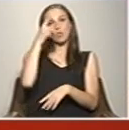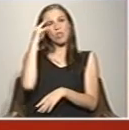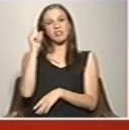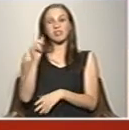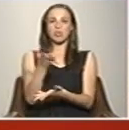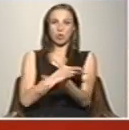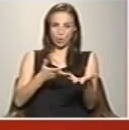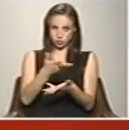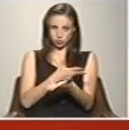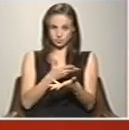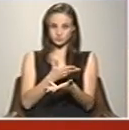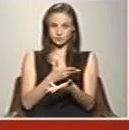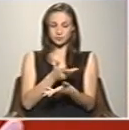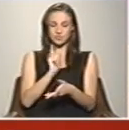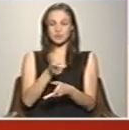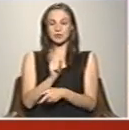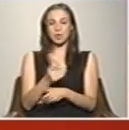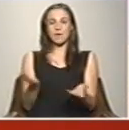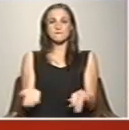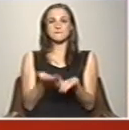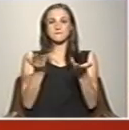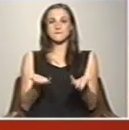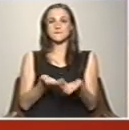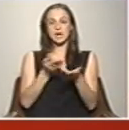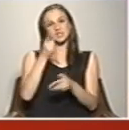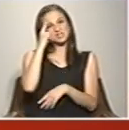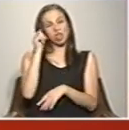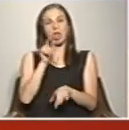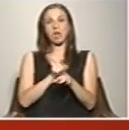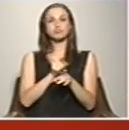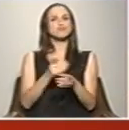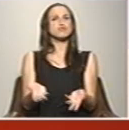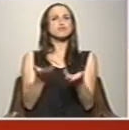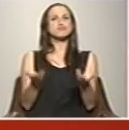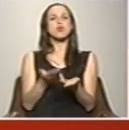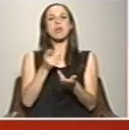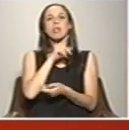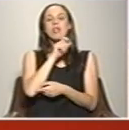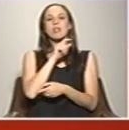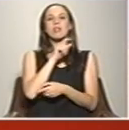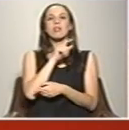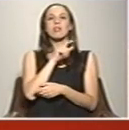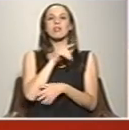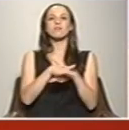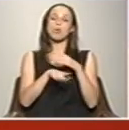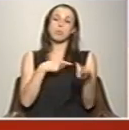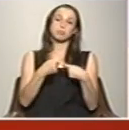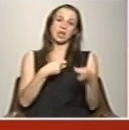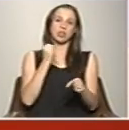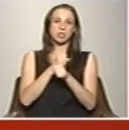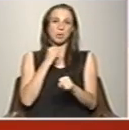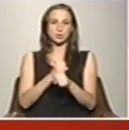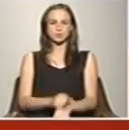negócios e depois, possivelmente, potenciar essas mesmas ideias depois para serem aplicadas no mercado do trabalho. Uhum.